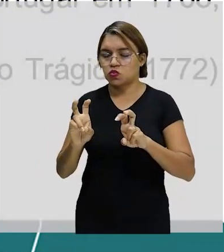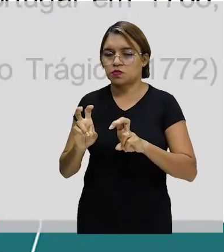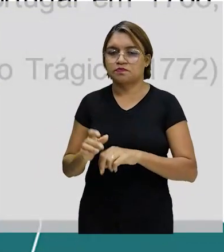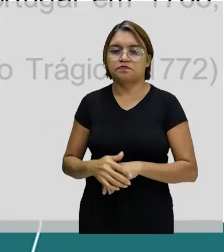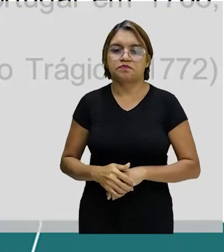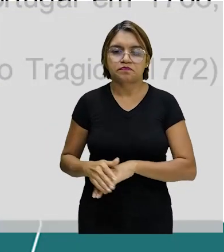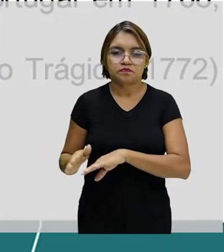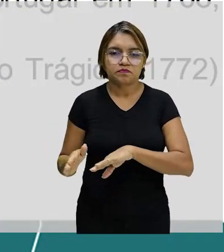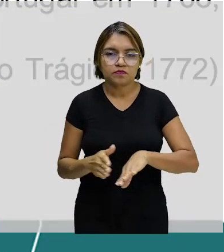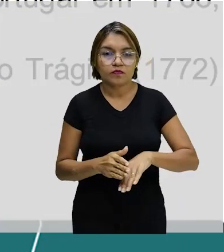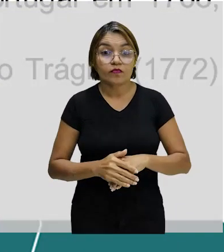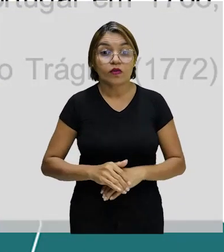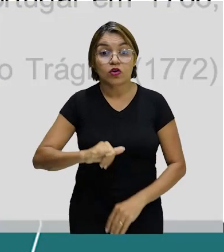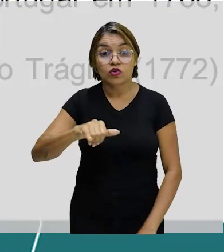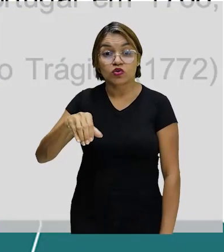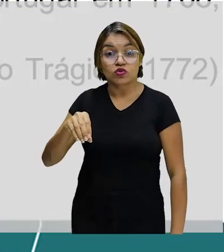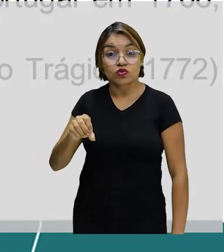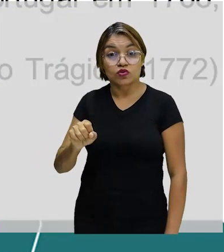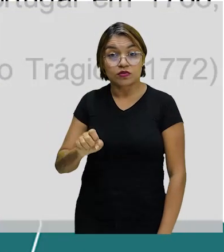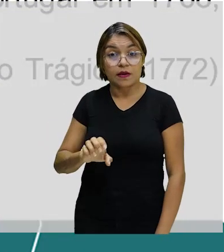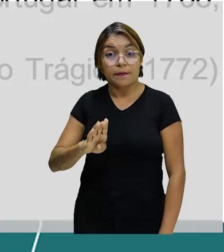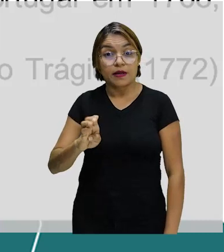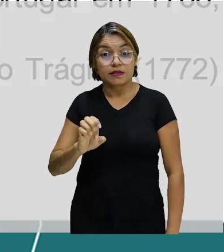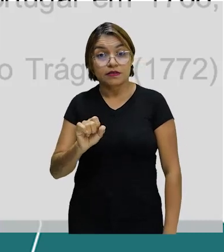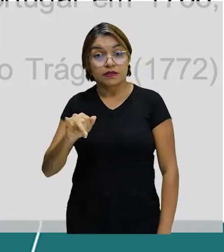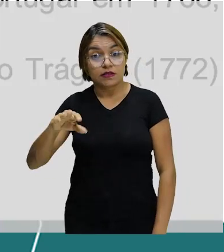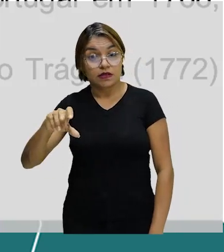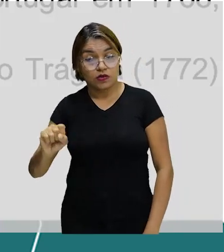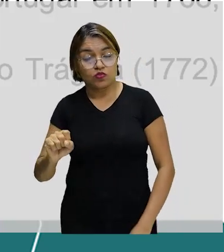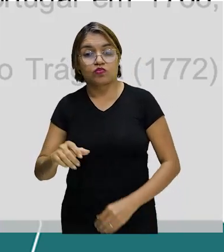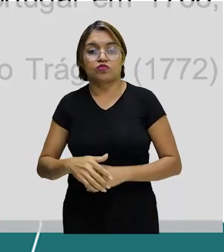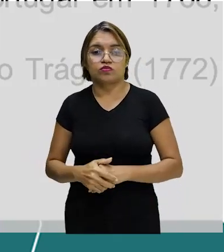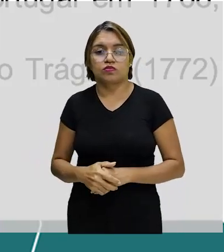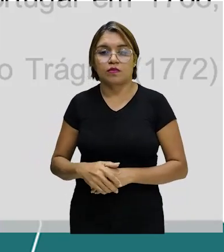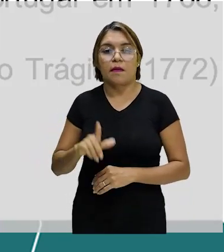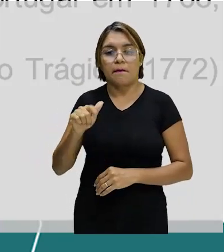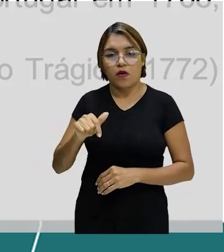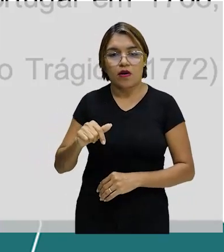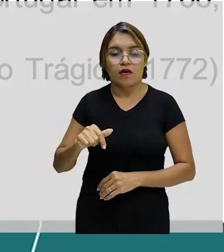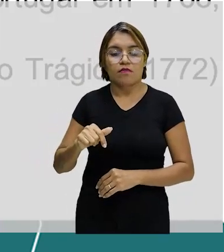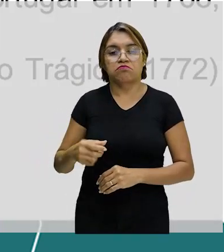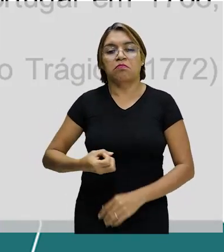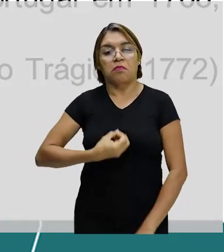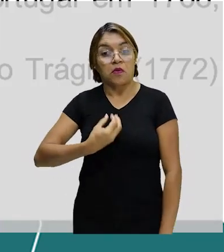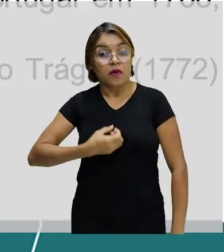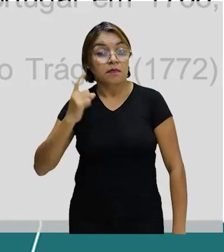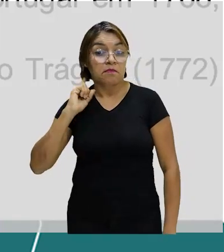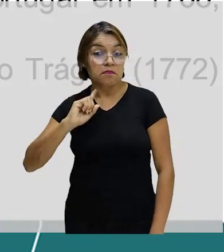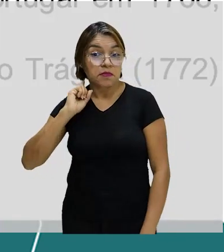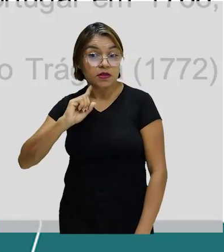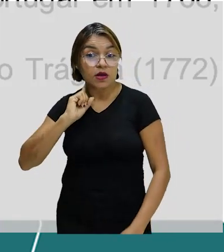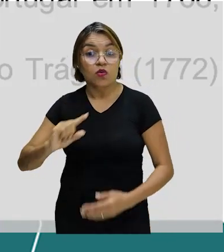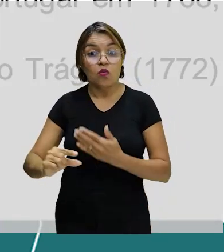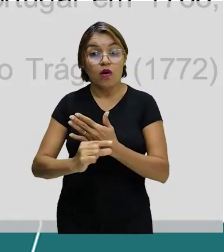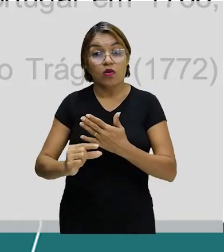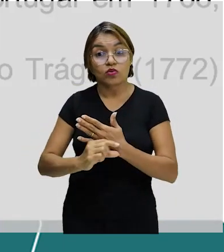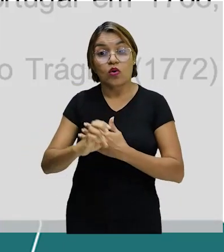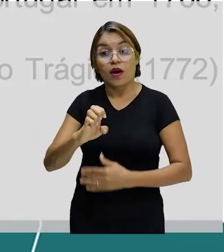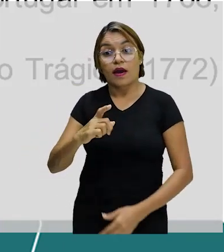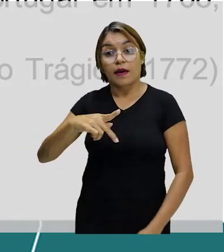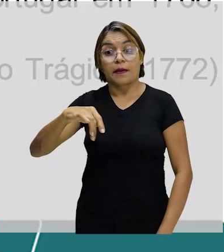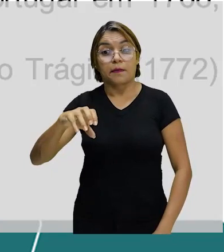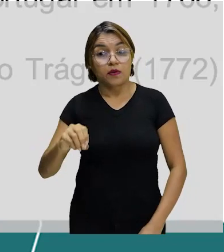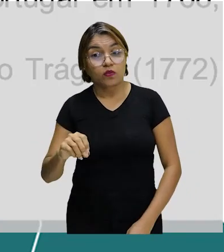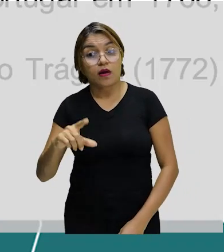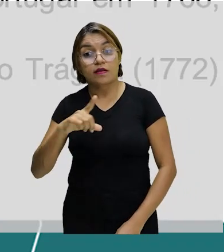José Basílio da Gama, poeta mineiro e autor do poema épico Uruguai. Basílio da Gama, nesse texto, aborda as